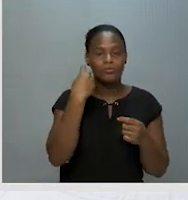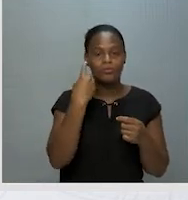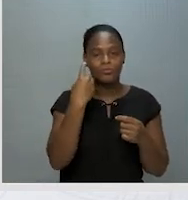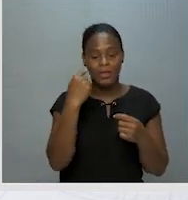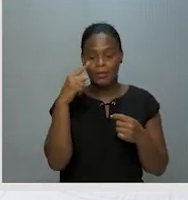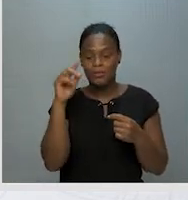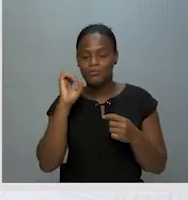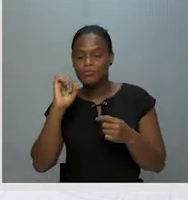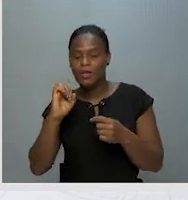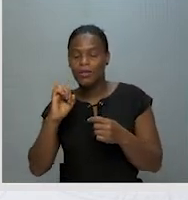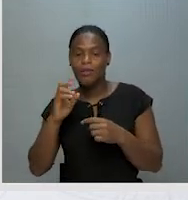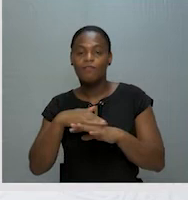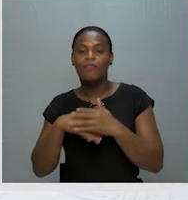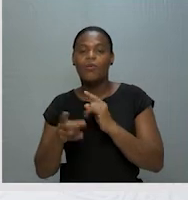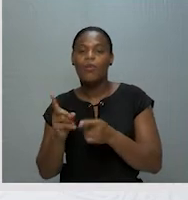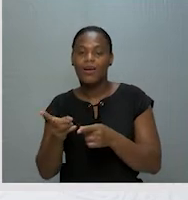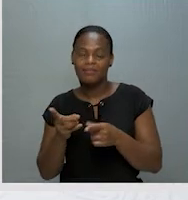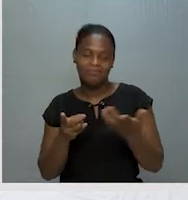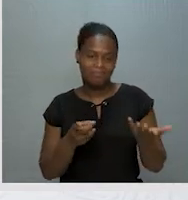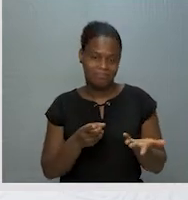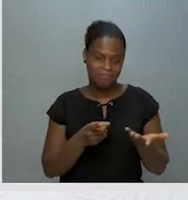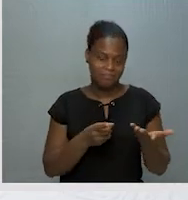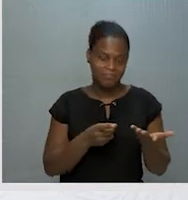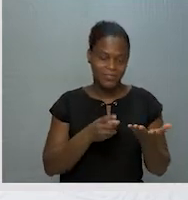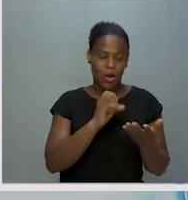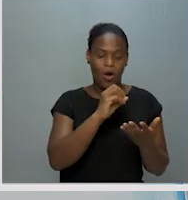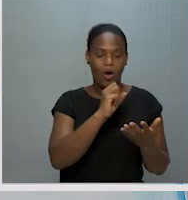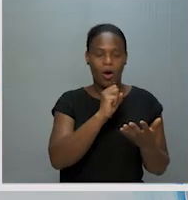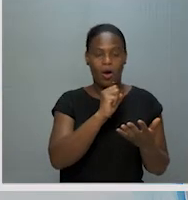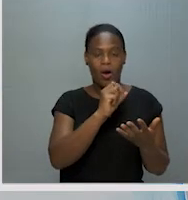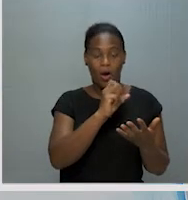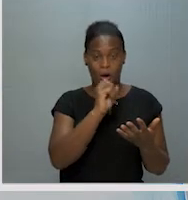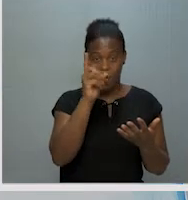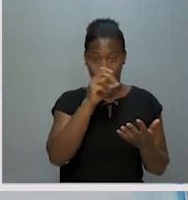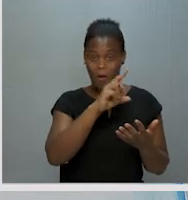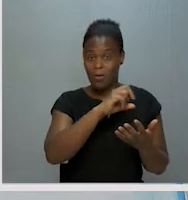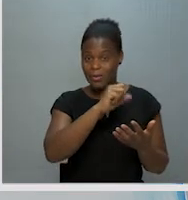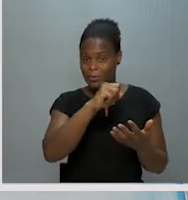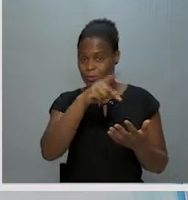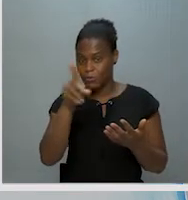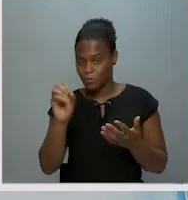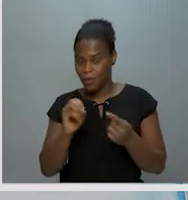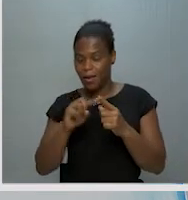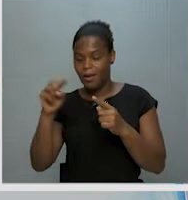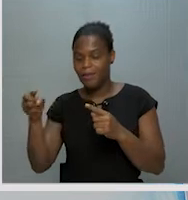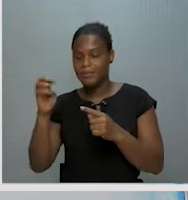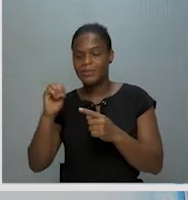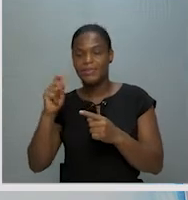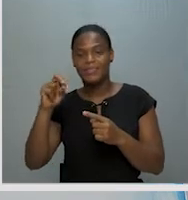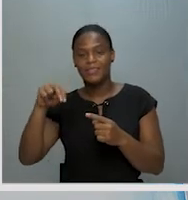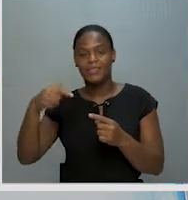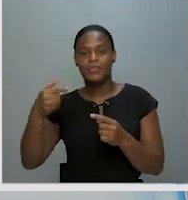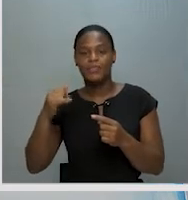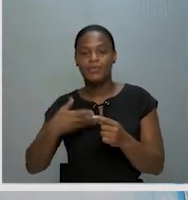respectivos sentidos. Deste lado, nós temos os órgãos e do outro, nós temos os sentidos. Primeiramente,